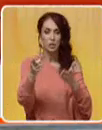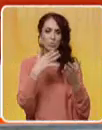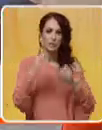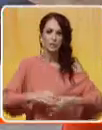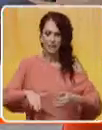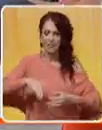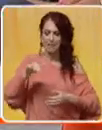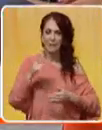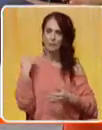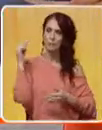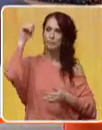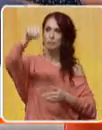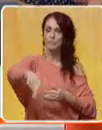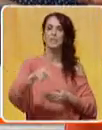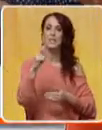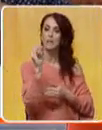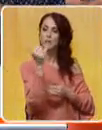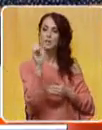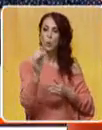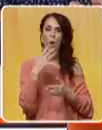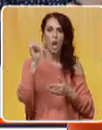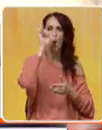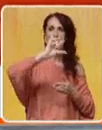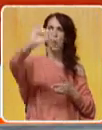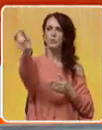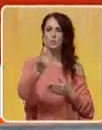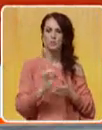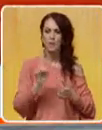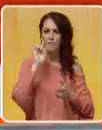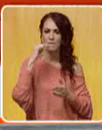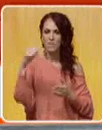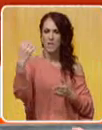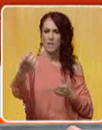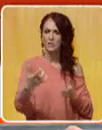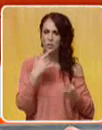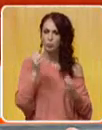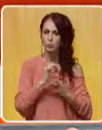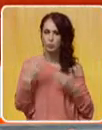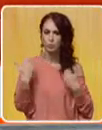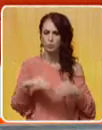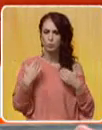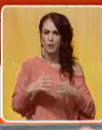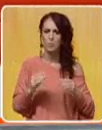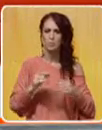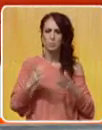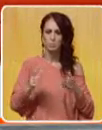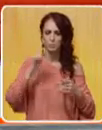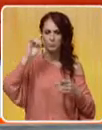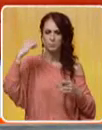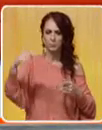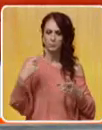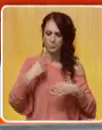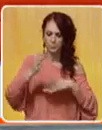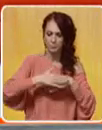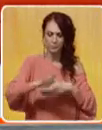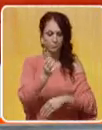certamente com aquela idade ir para Vigo era ir para muito longe não ui era uma viagem que tu vocês não calculam pois calculo calcul era uma uma viagem que